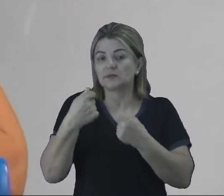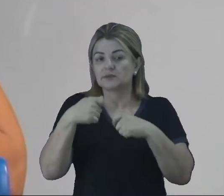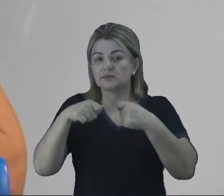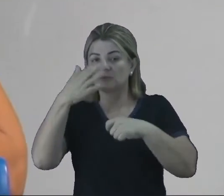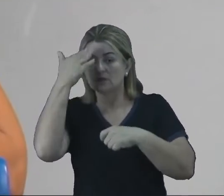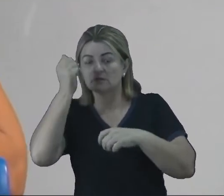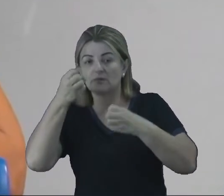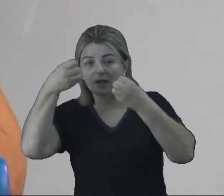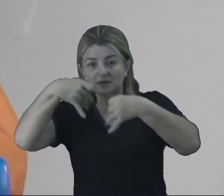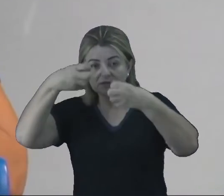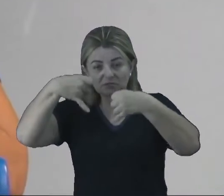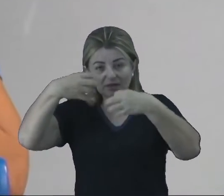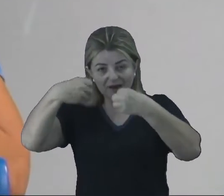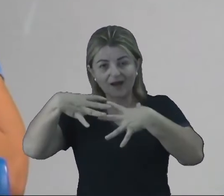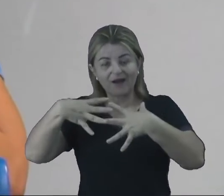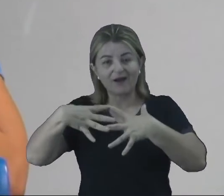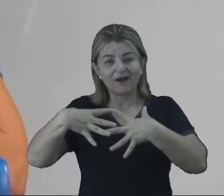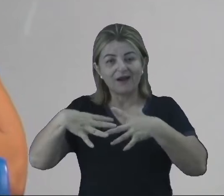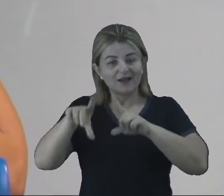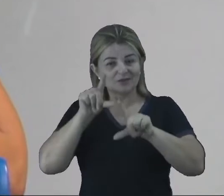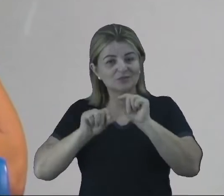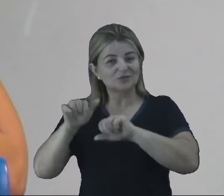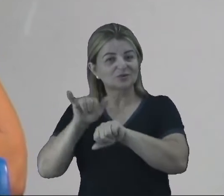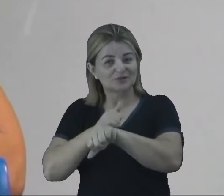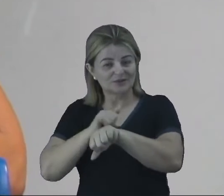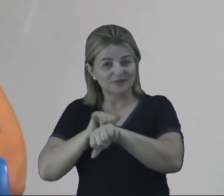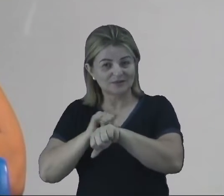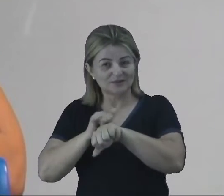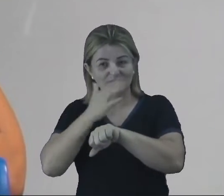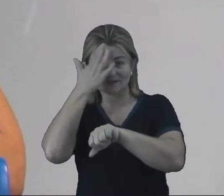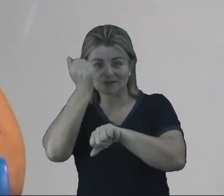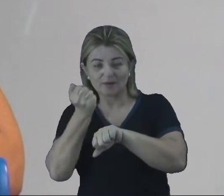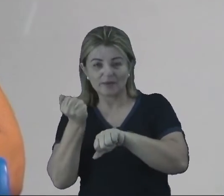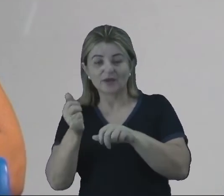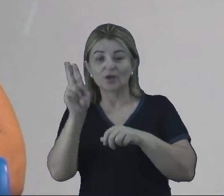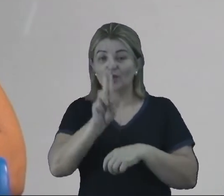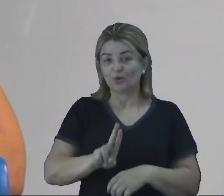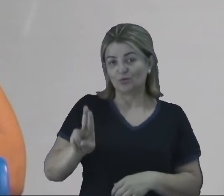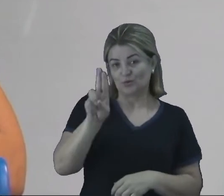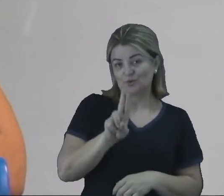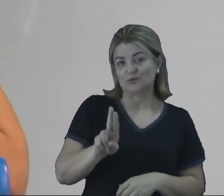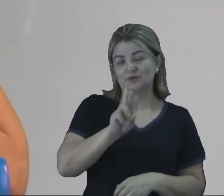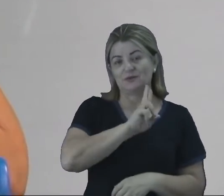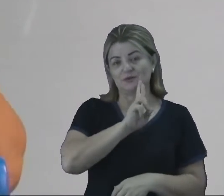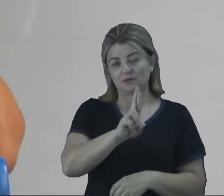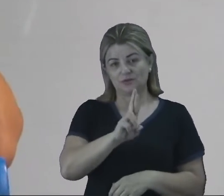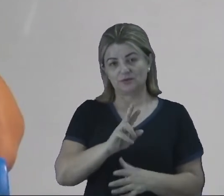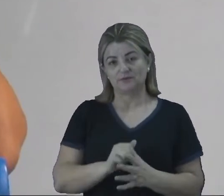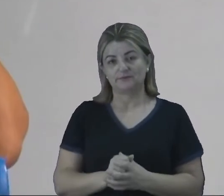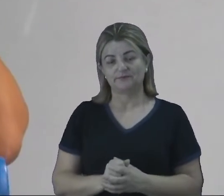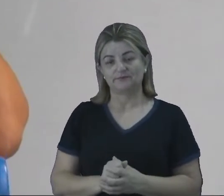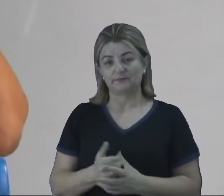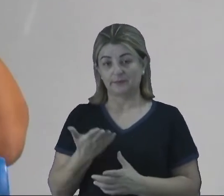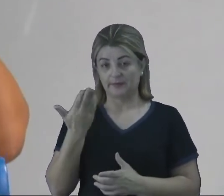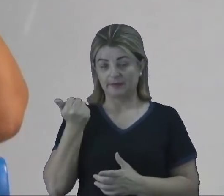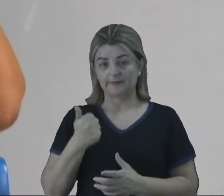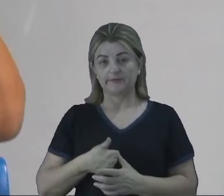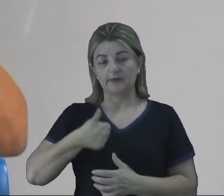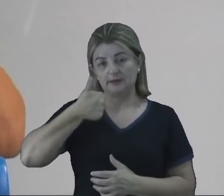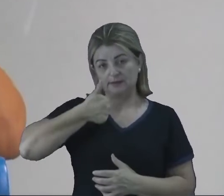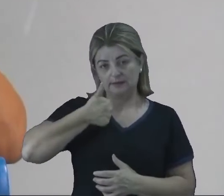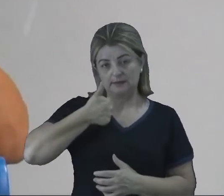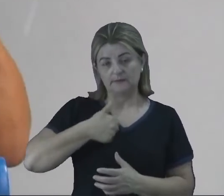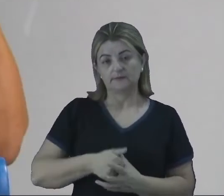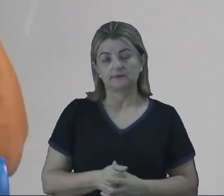se torne um distrator. Observe, por exemplo, que na letra A, ele traz a comparação de que os